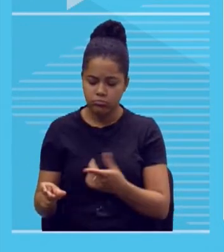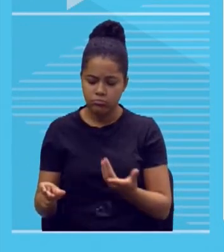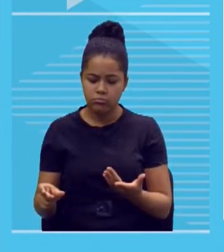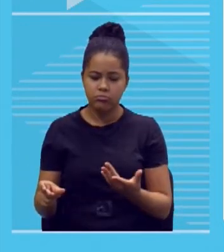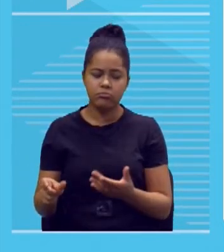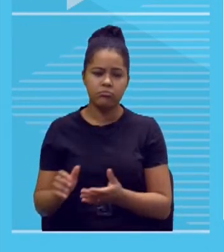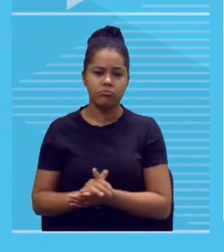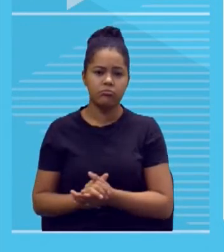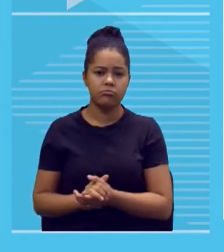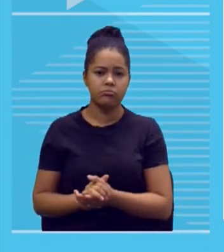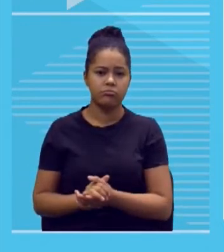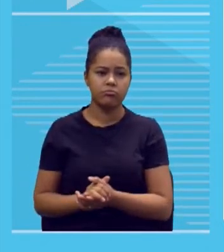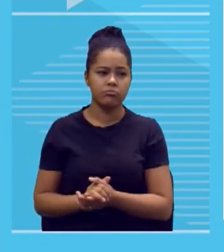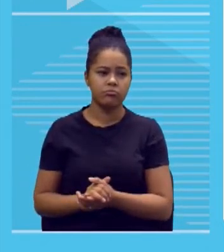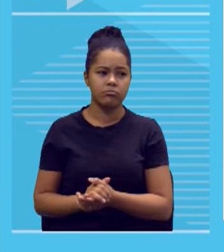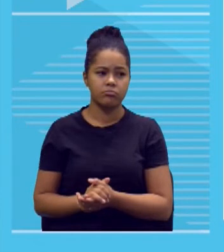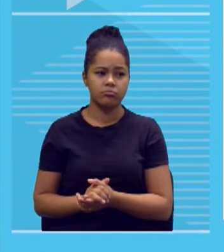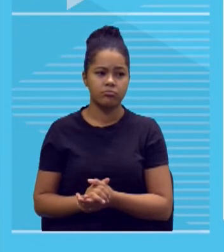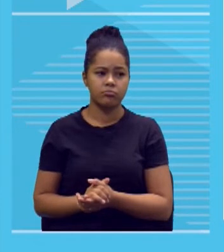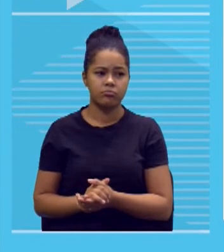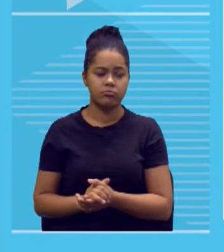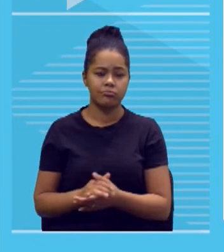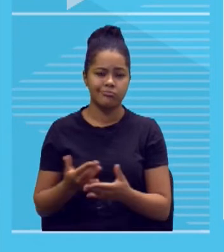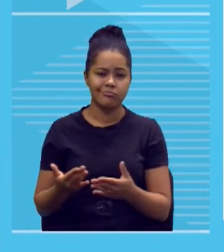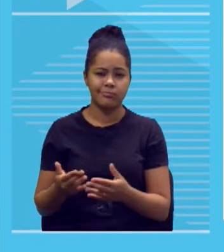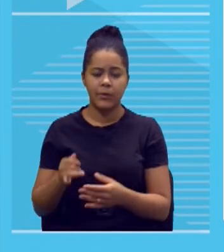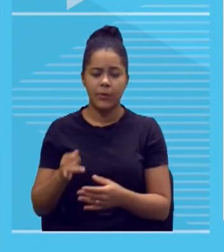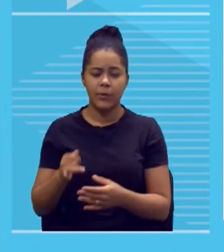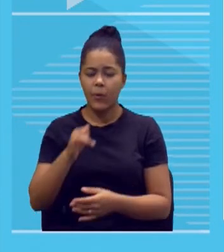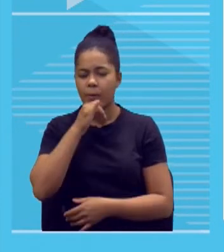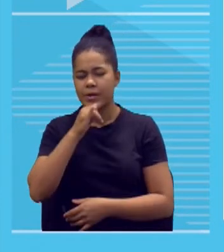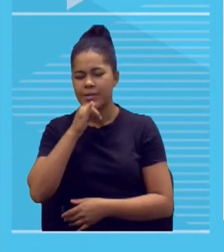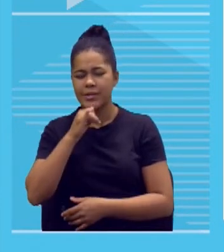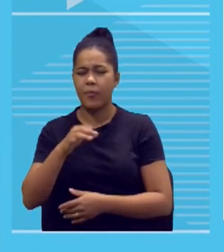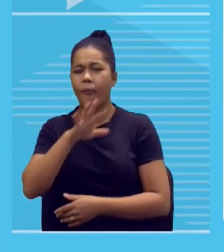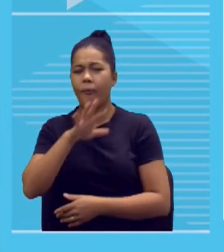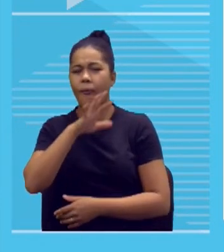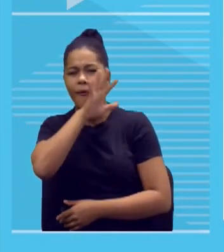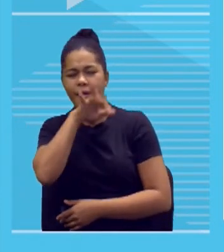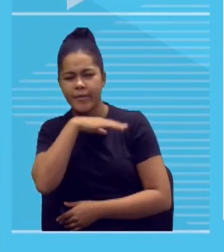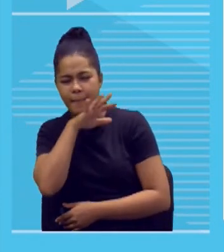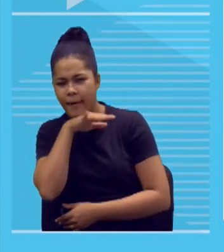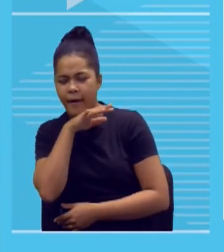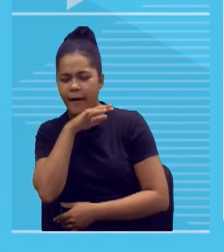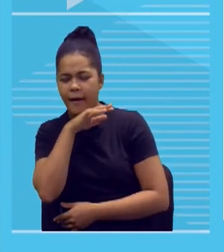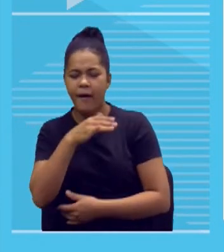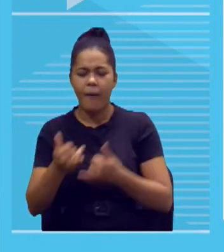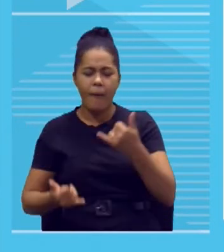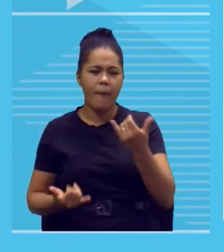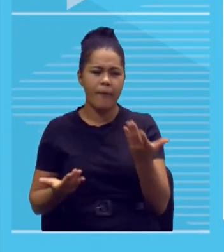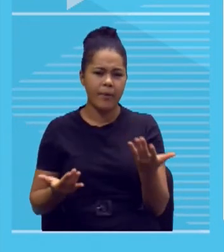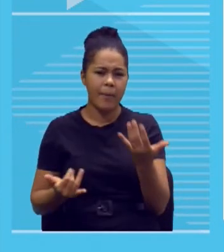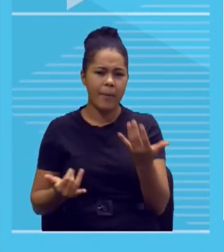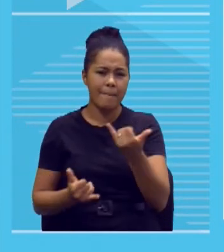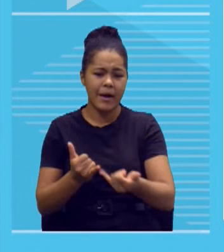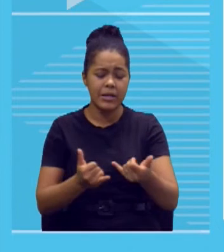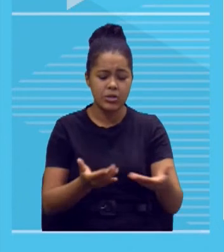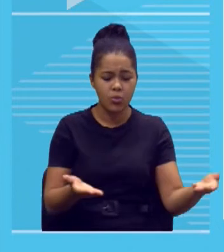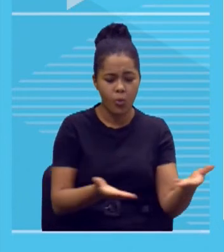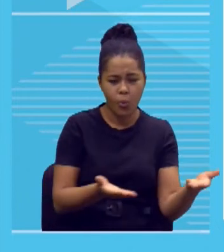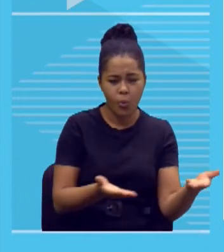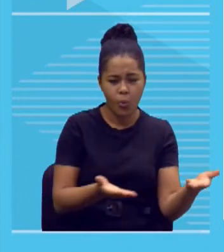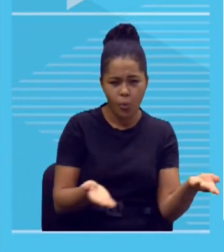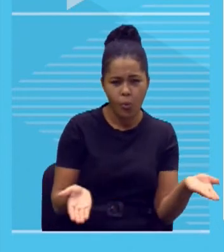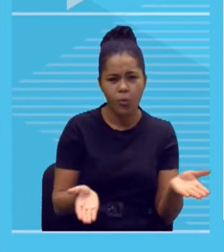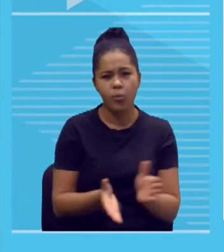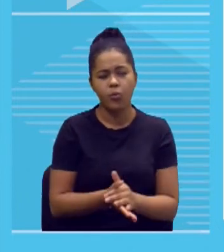temos hoje bem aqui ó ah ah Saquei o negócio matei a história Olha que coisa